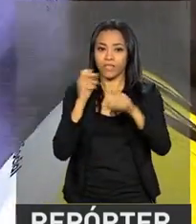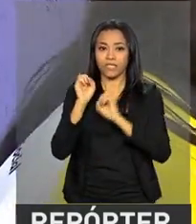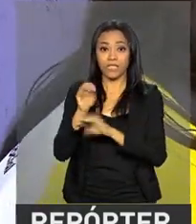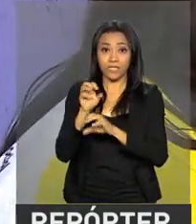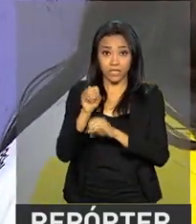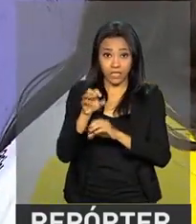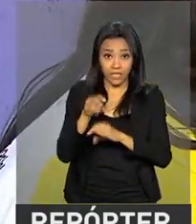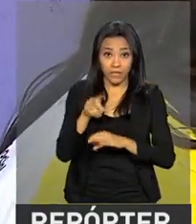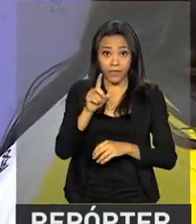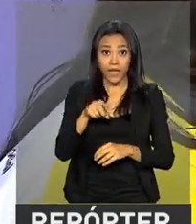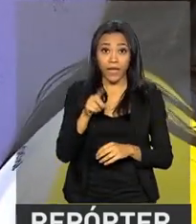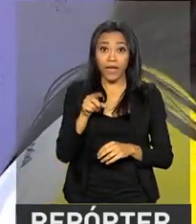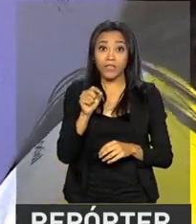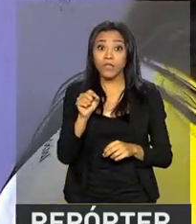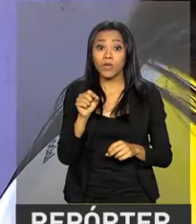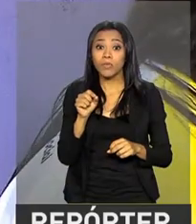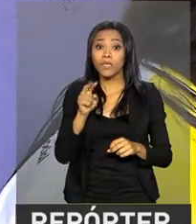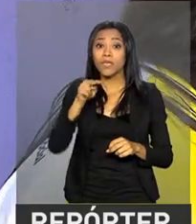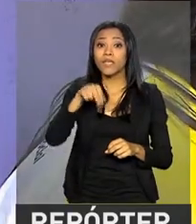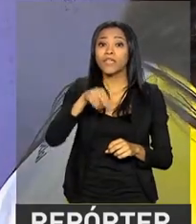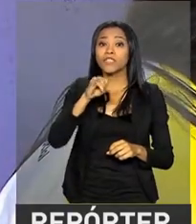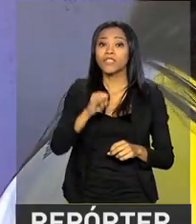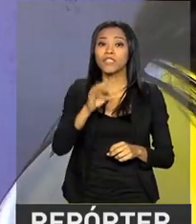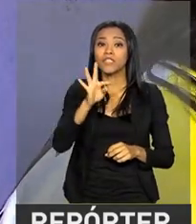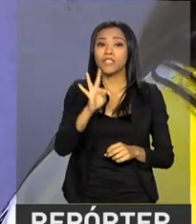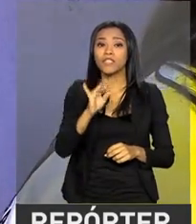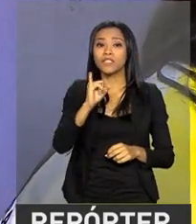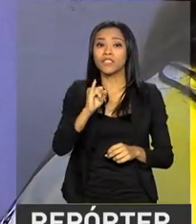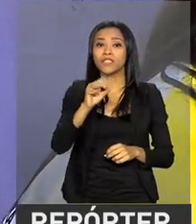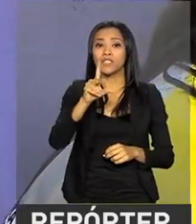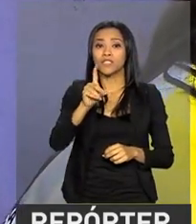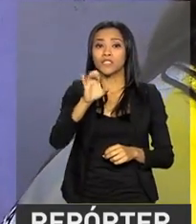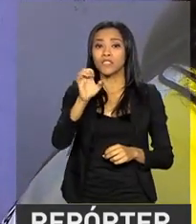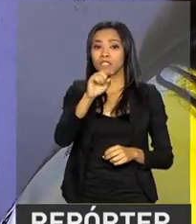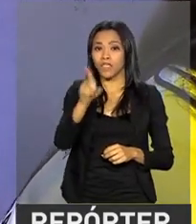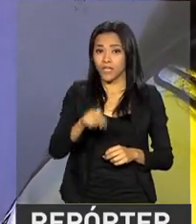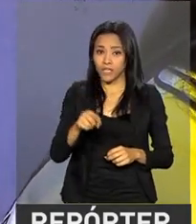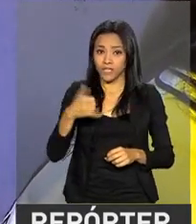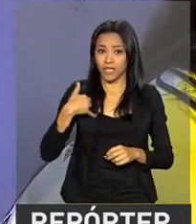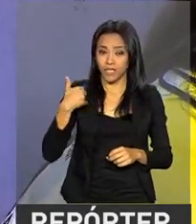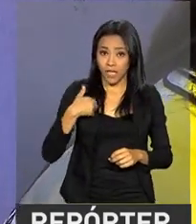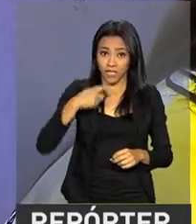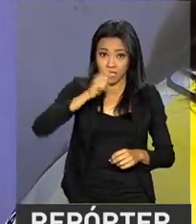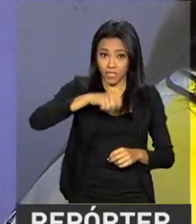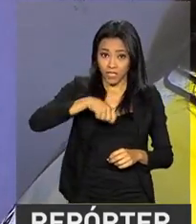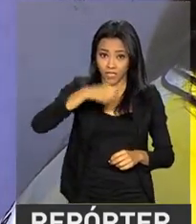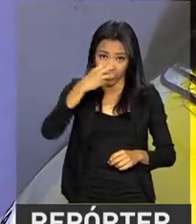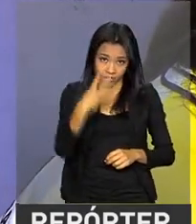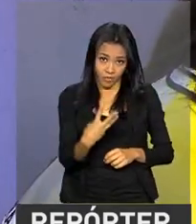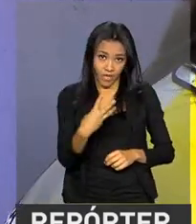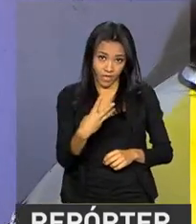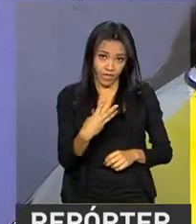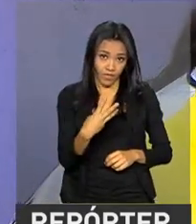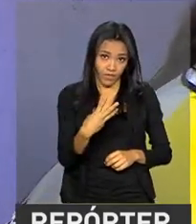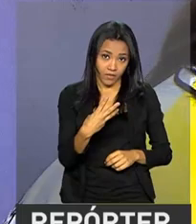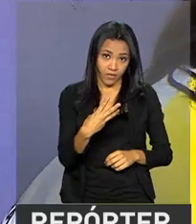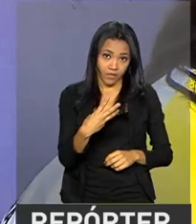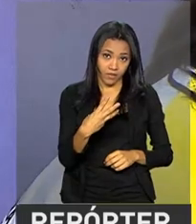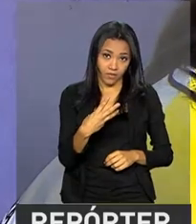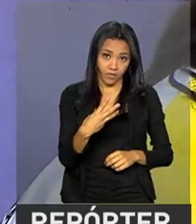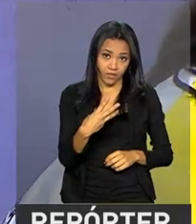é uma atividade sobre nitidez. Porque a gente sabe que crianças aproximadamente com 3 meses de... com